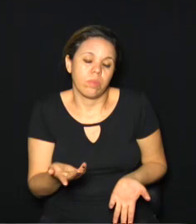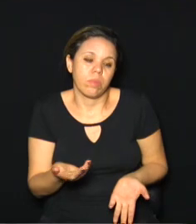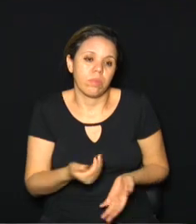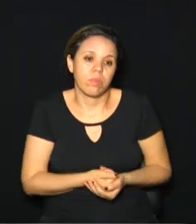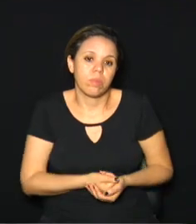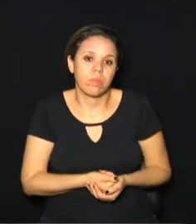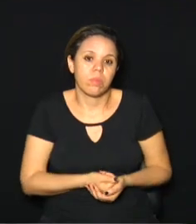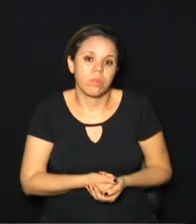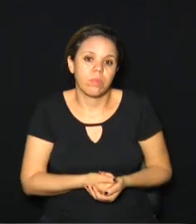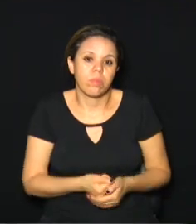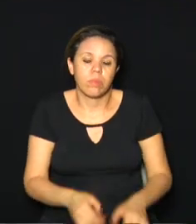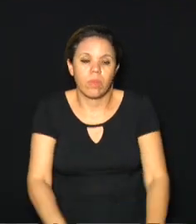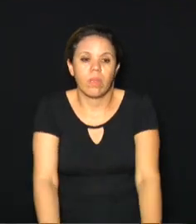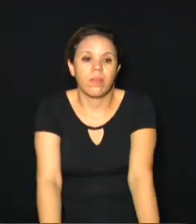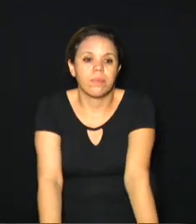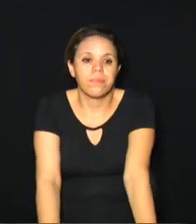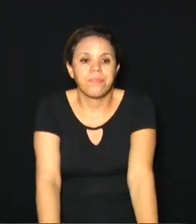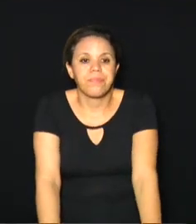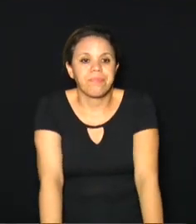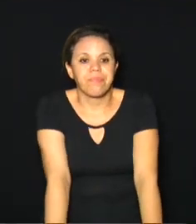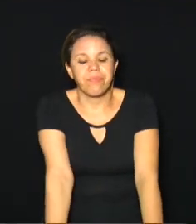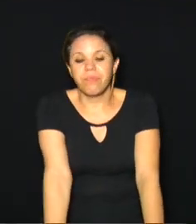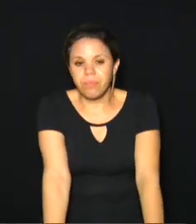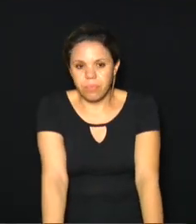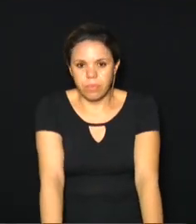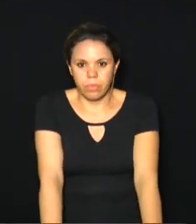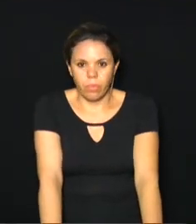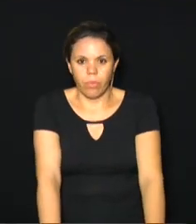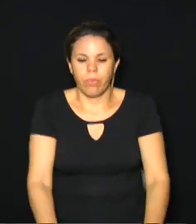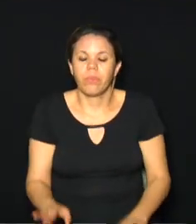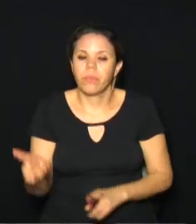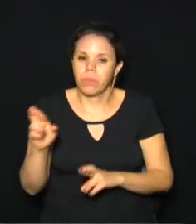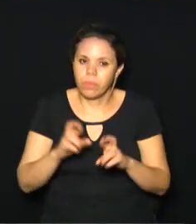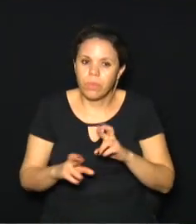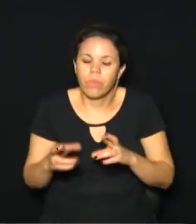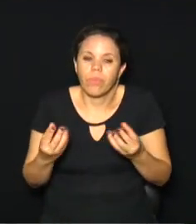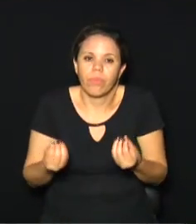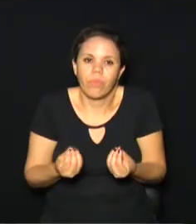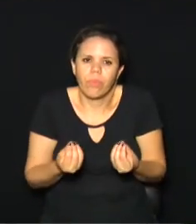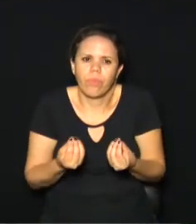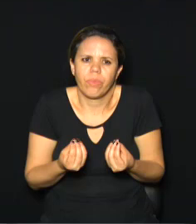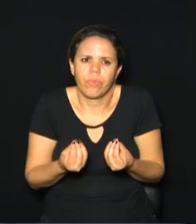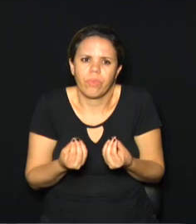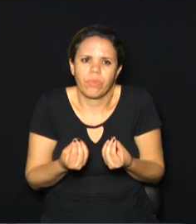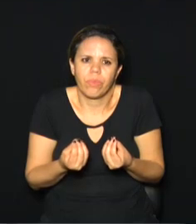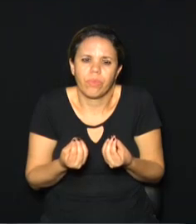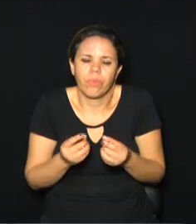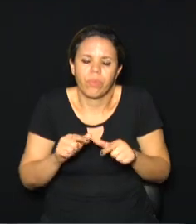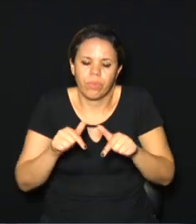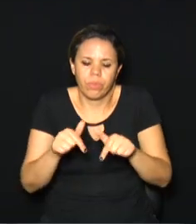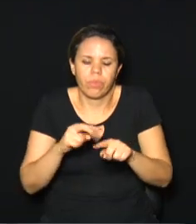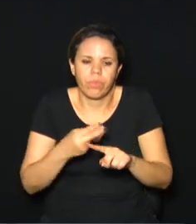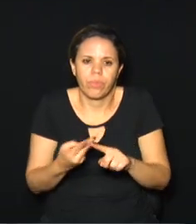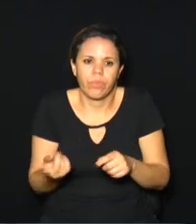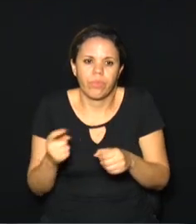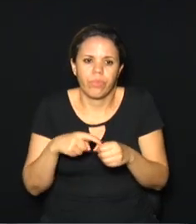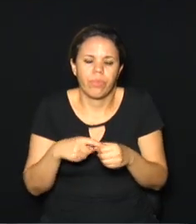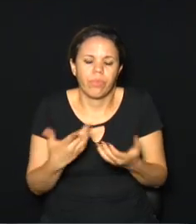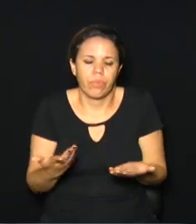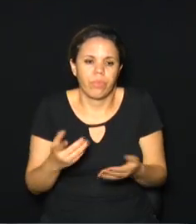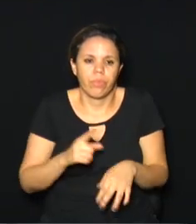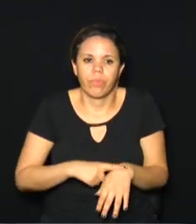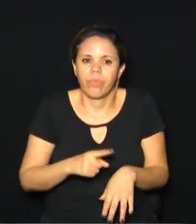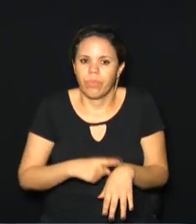Teoricamente, vamos dizer assim, vai se analisar como que vão ser essas medidas de retorno, né? Porque até nesse